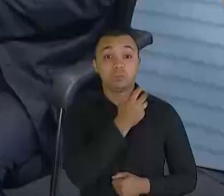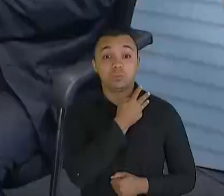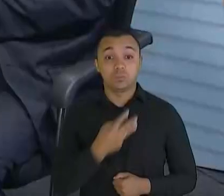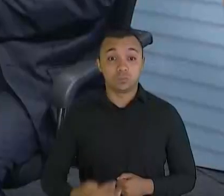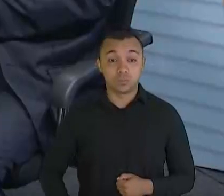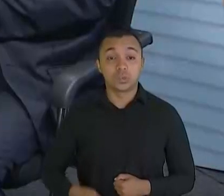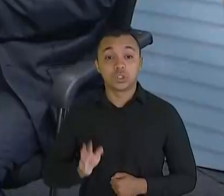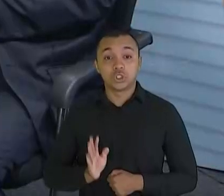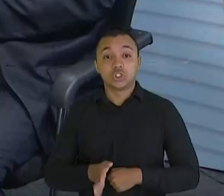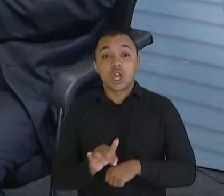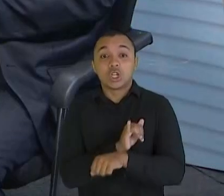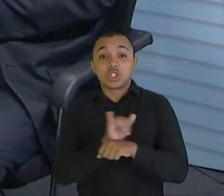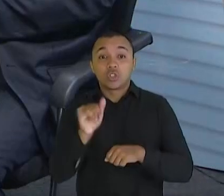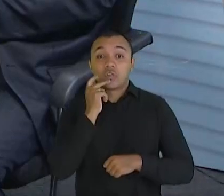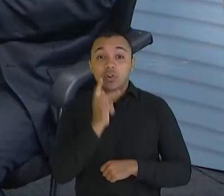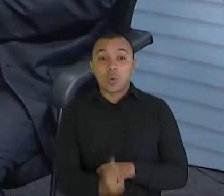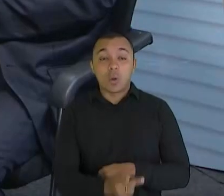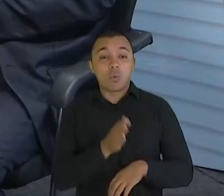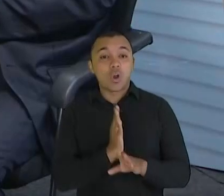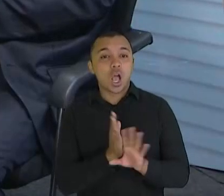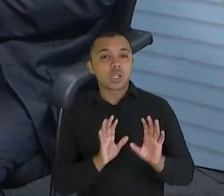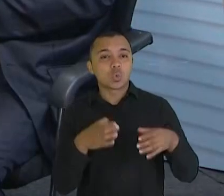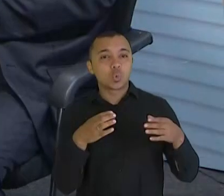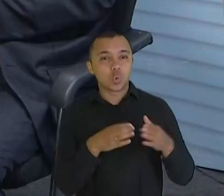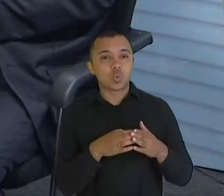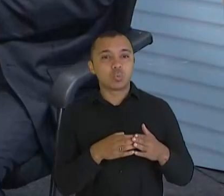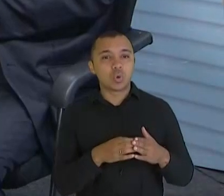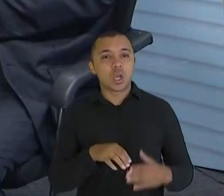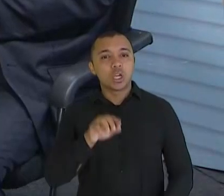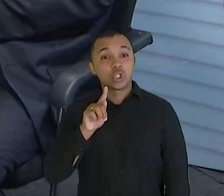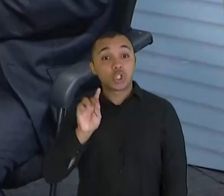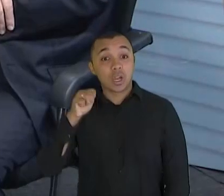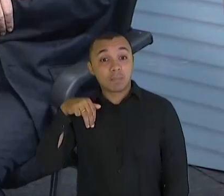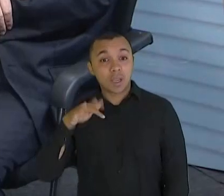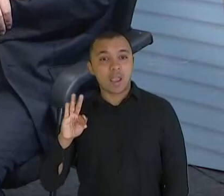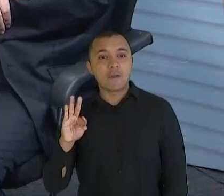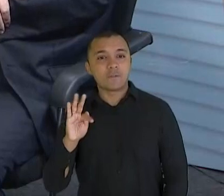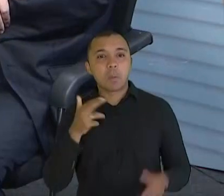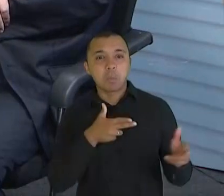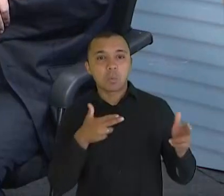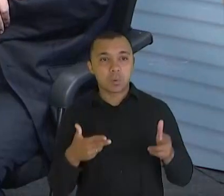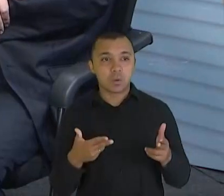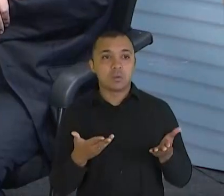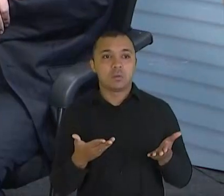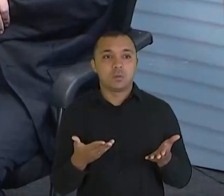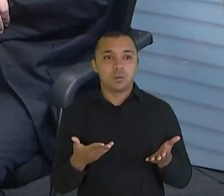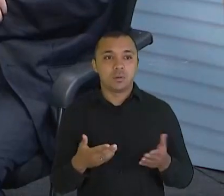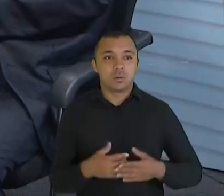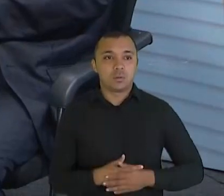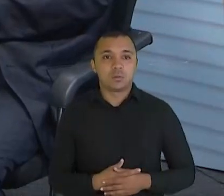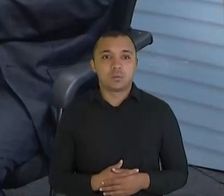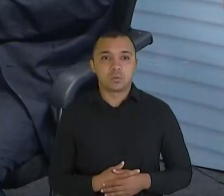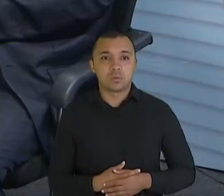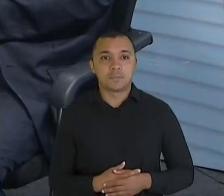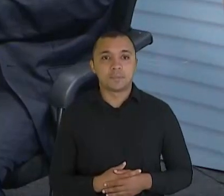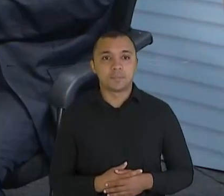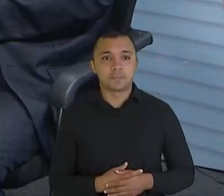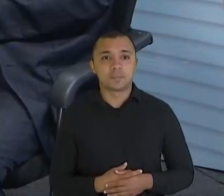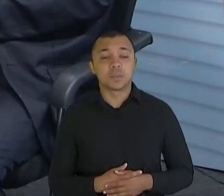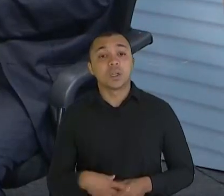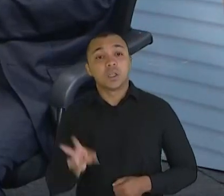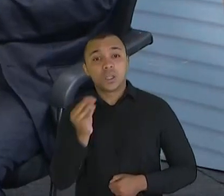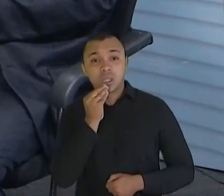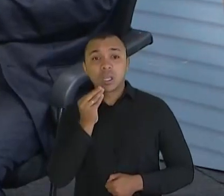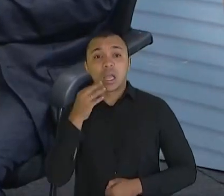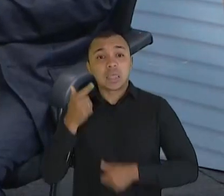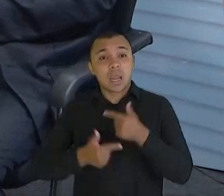pacificada no Supremo, que as guardas, elas estão dentro do sistema de segurança. Não só as guardas, eu vou e mais podem, além. Podem, inclusive, atuar